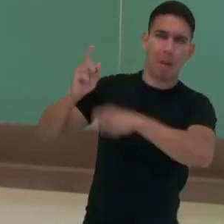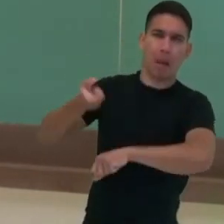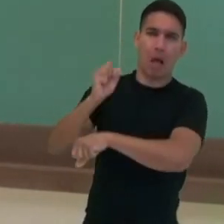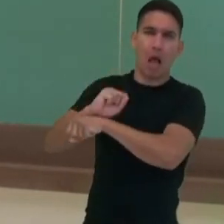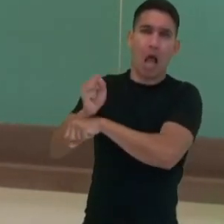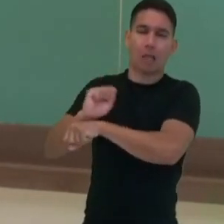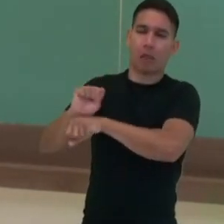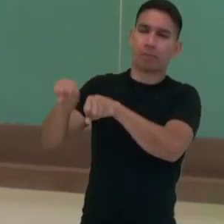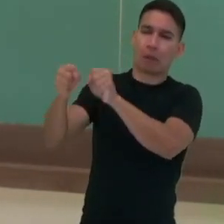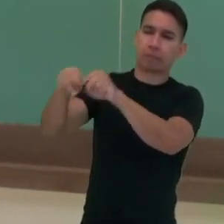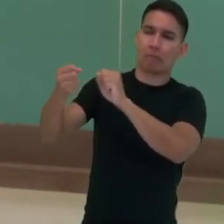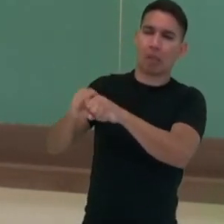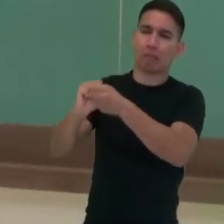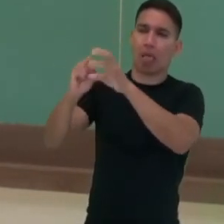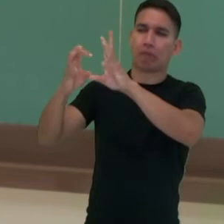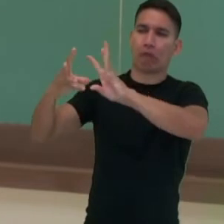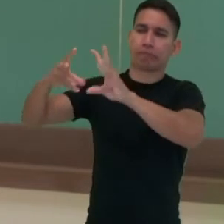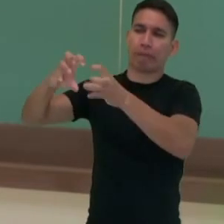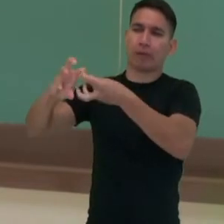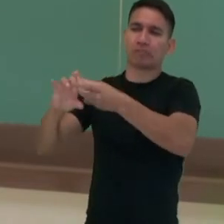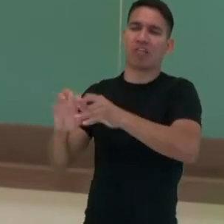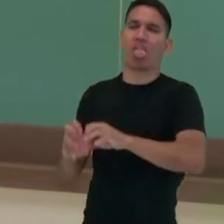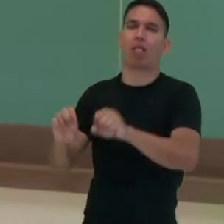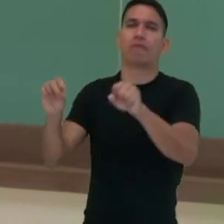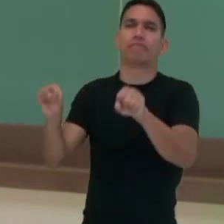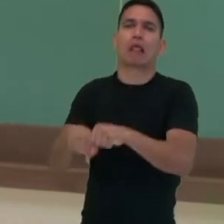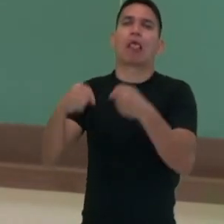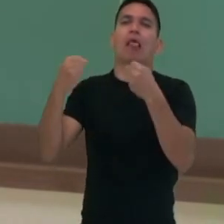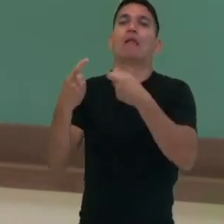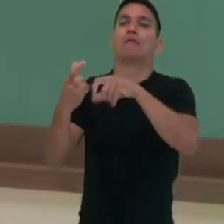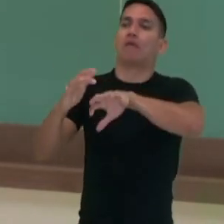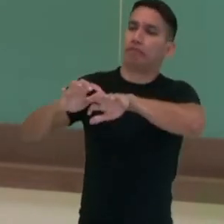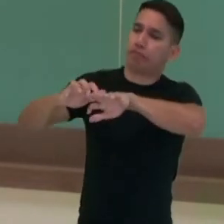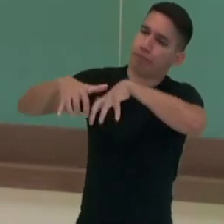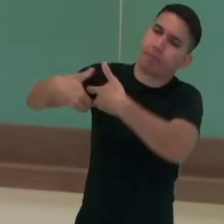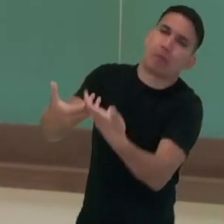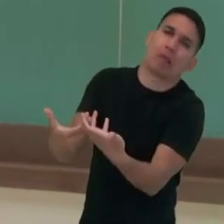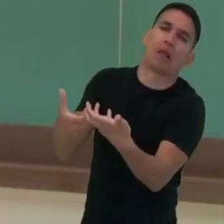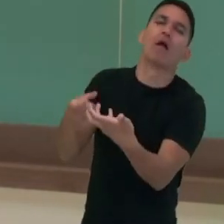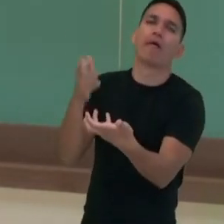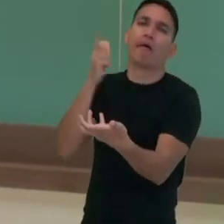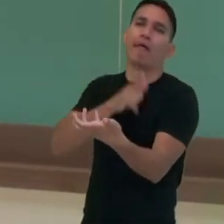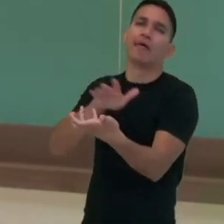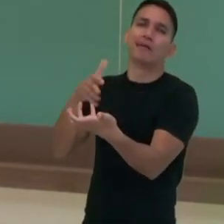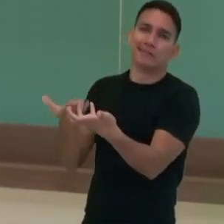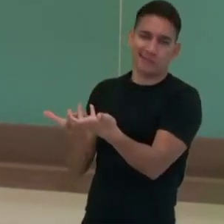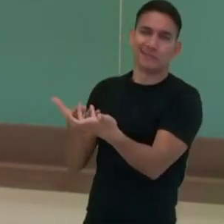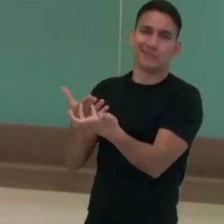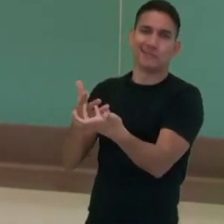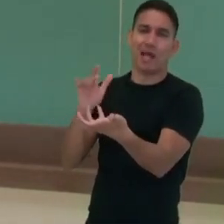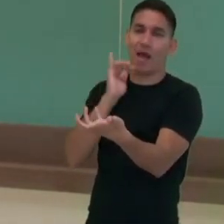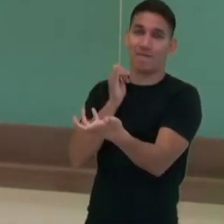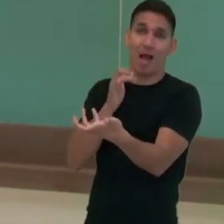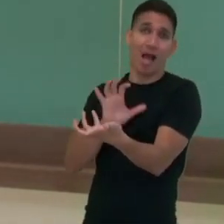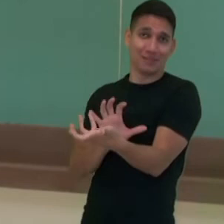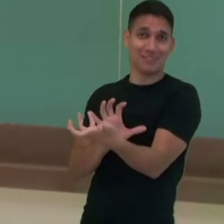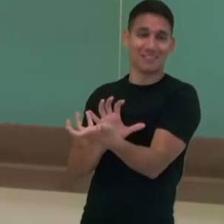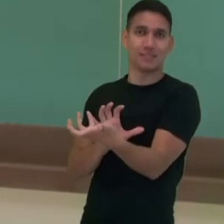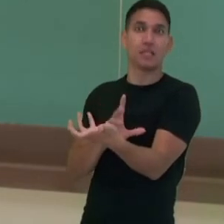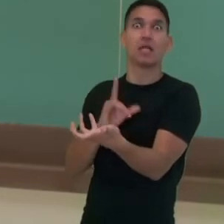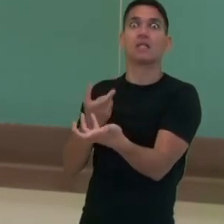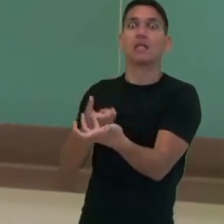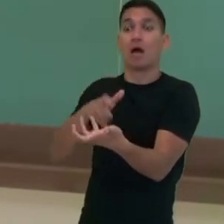tanto, né? Então, o automóvel acabou ficando de rodas para cima, né, como é relatado então no caso, e